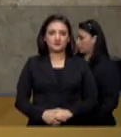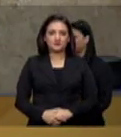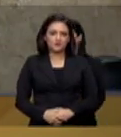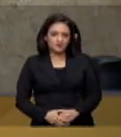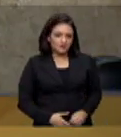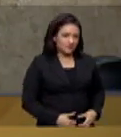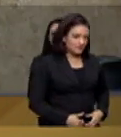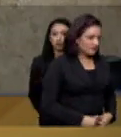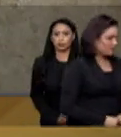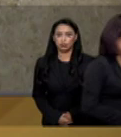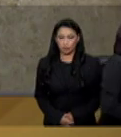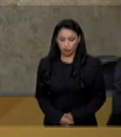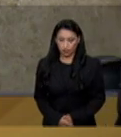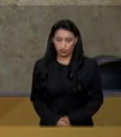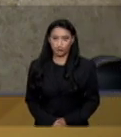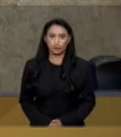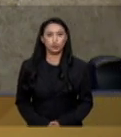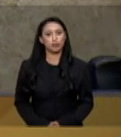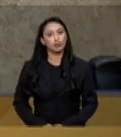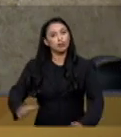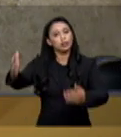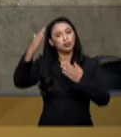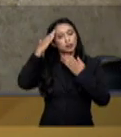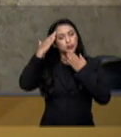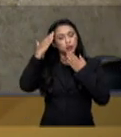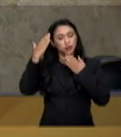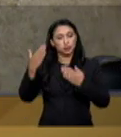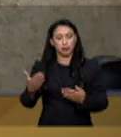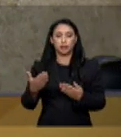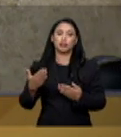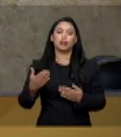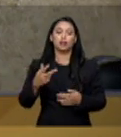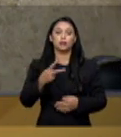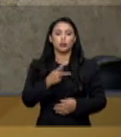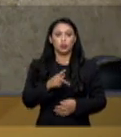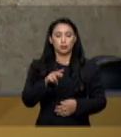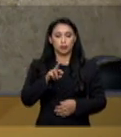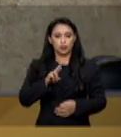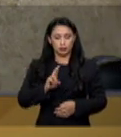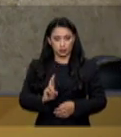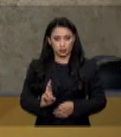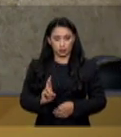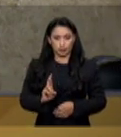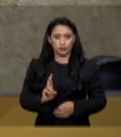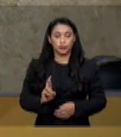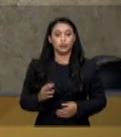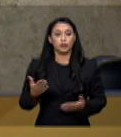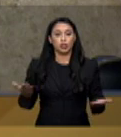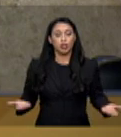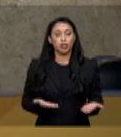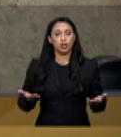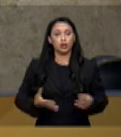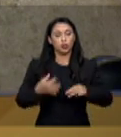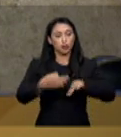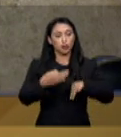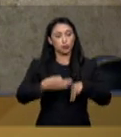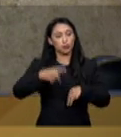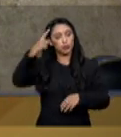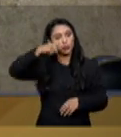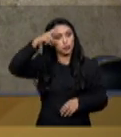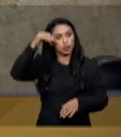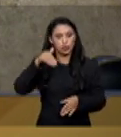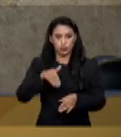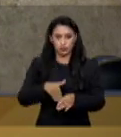obrigado, Procurador-Geral, Dr. Humberto Jacques. Passo, então, a palavra agora à Sua Excelência, o ministro Roberto Barroso, para o